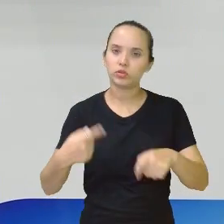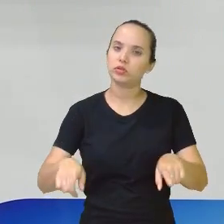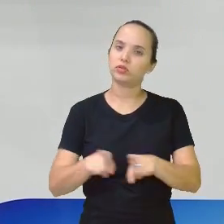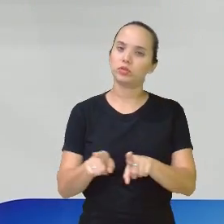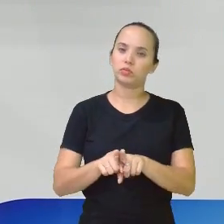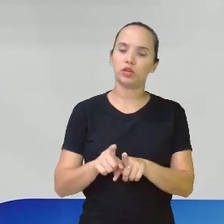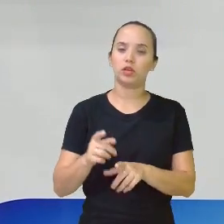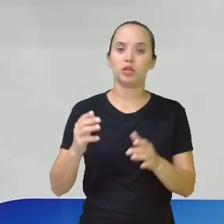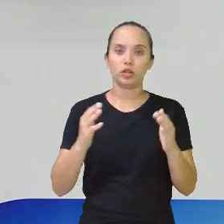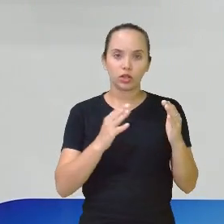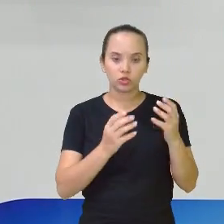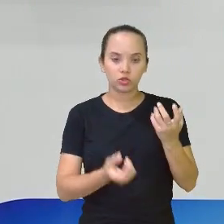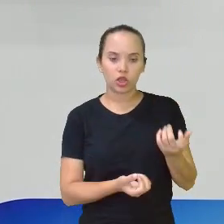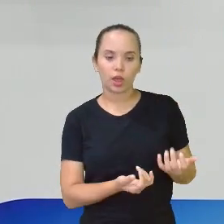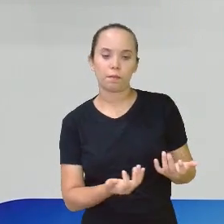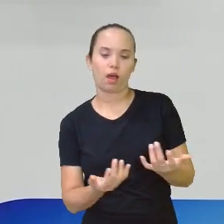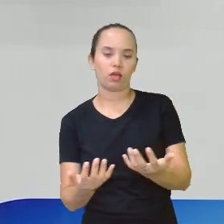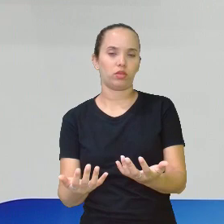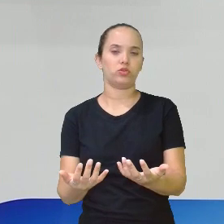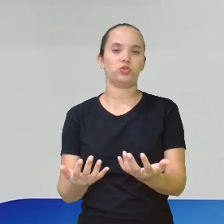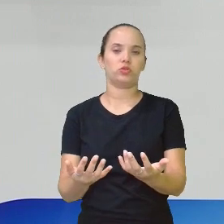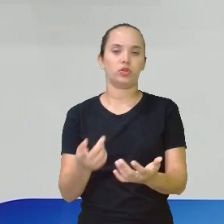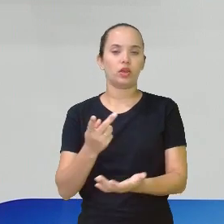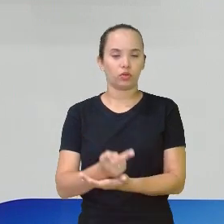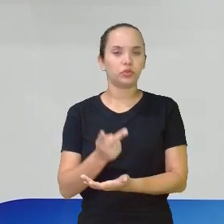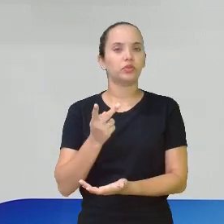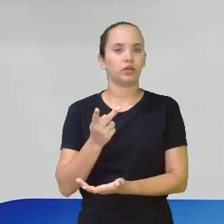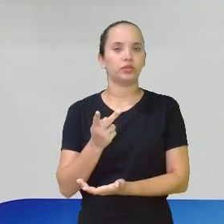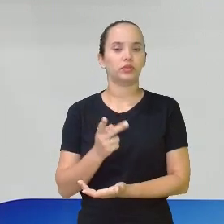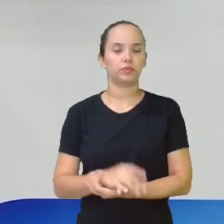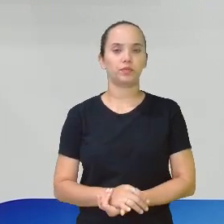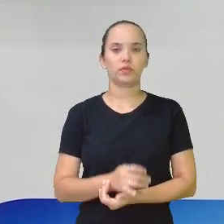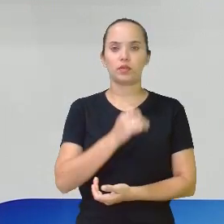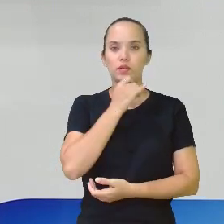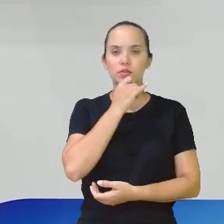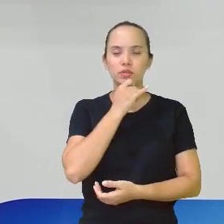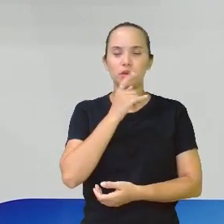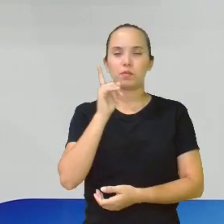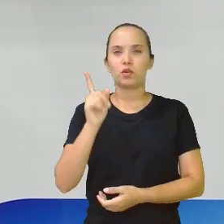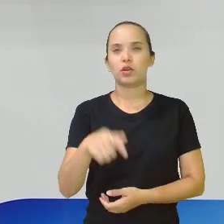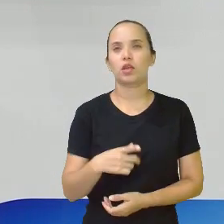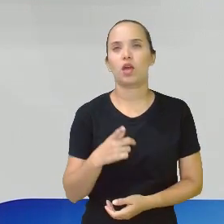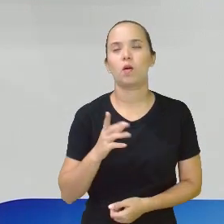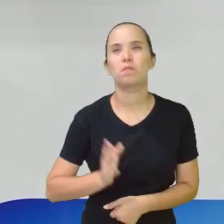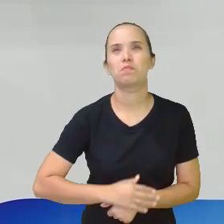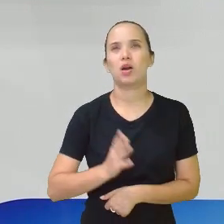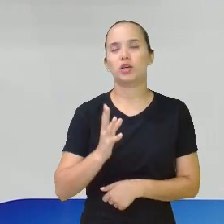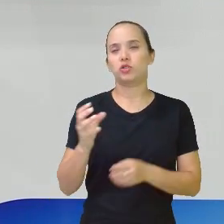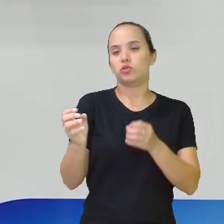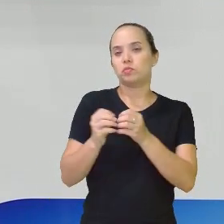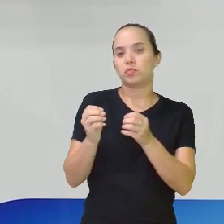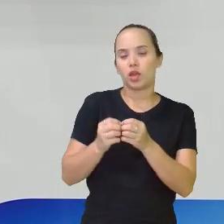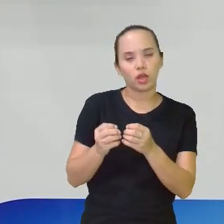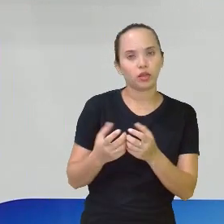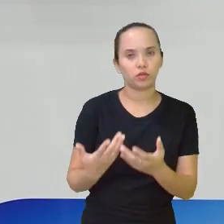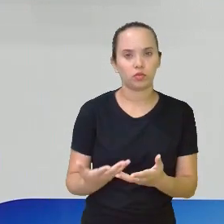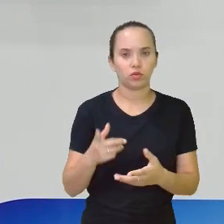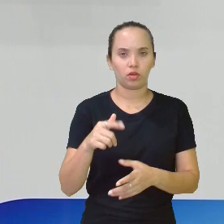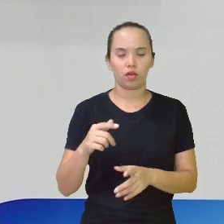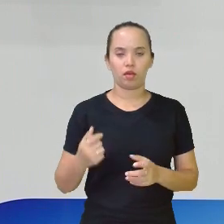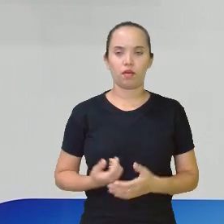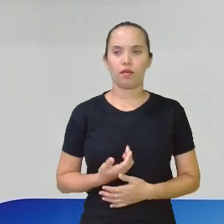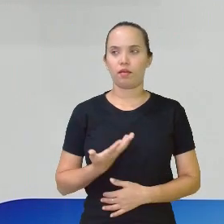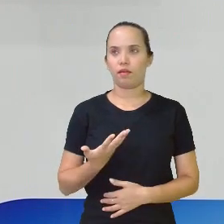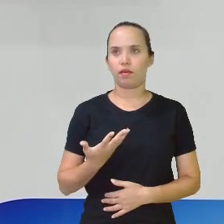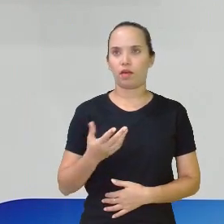nas queimadas que acontecem, quando as pessoas, por exemplo, e é um exemplo mais próximo da gente ainda, quando nós temos